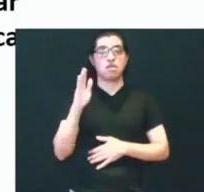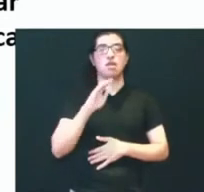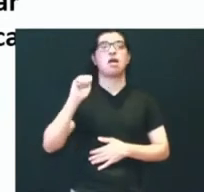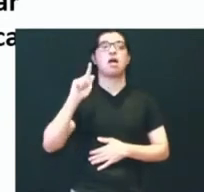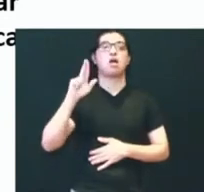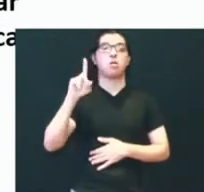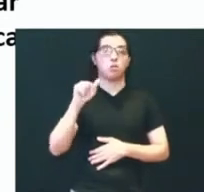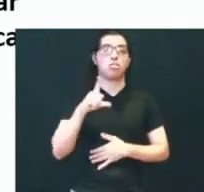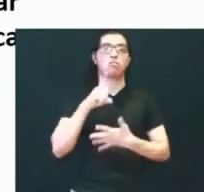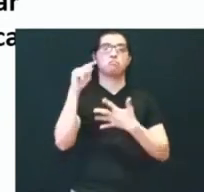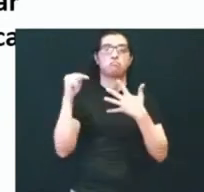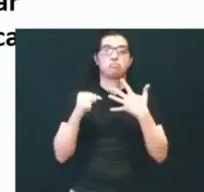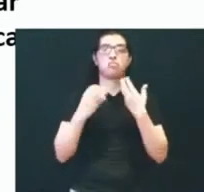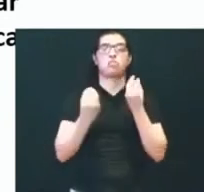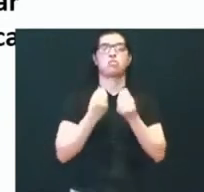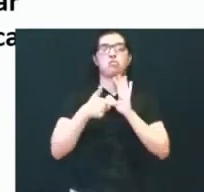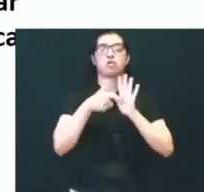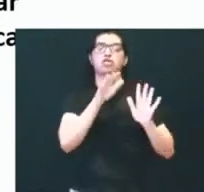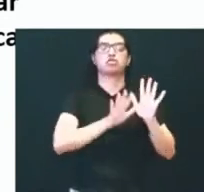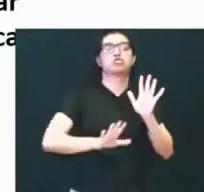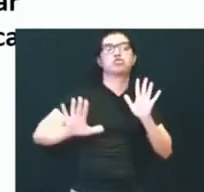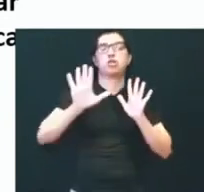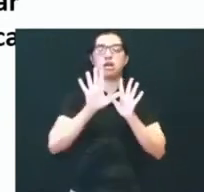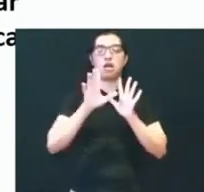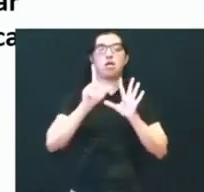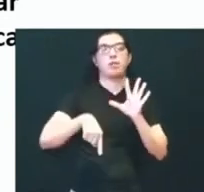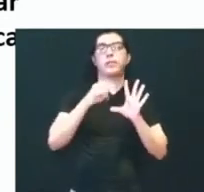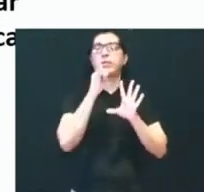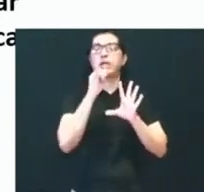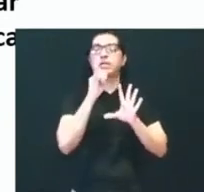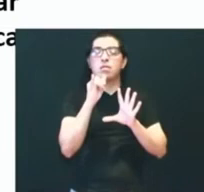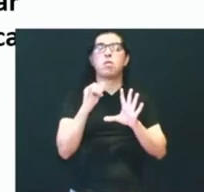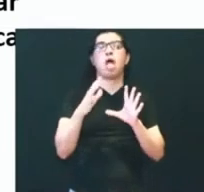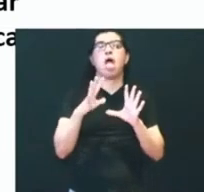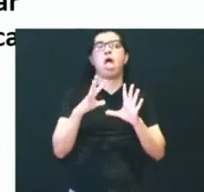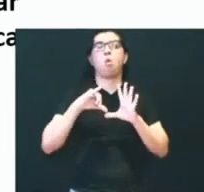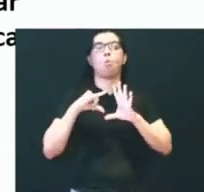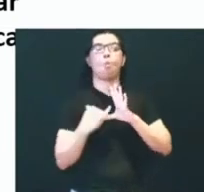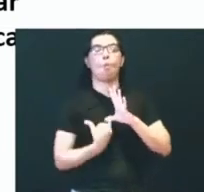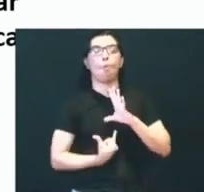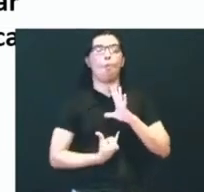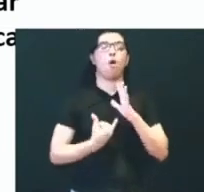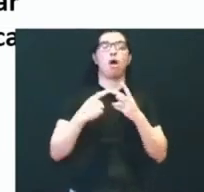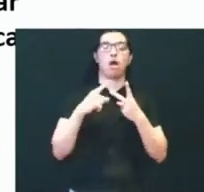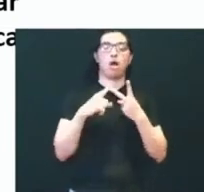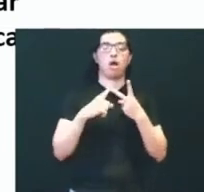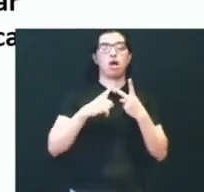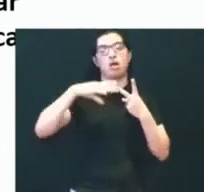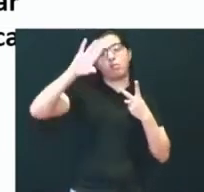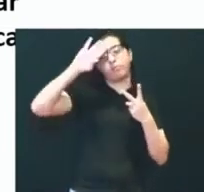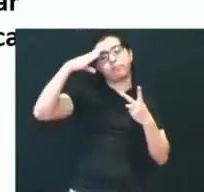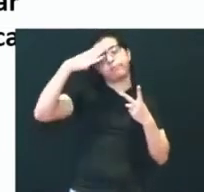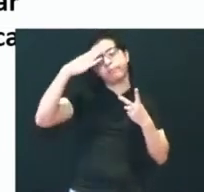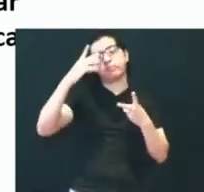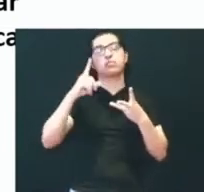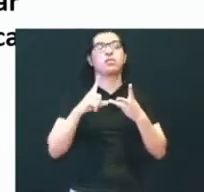desde sintomas gerais, que podem ser sintomas como perda de peso, febre,